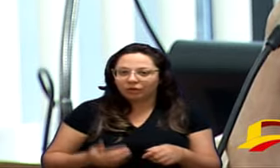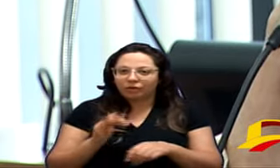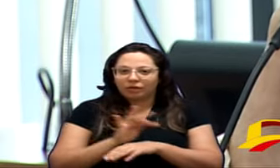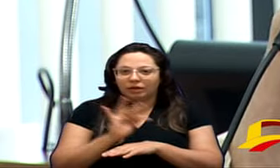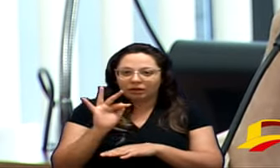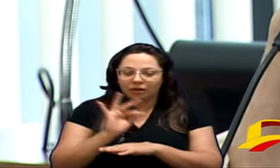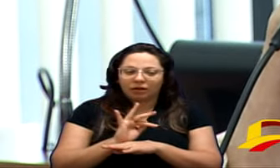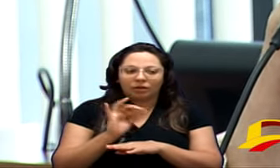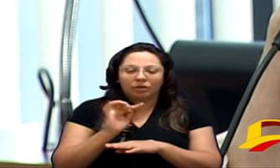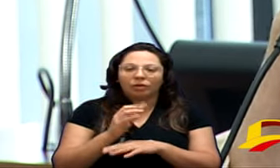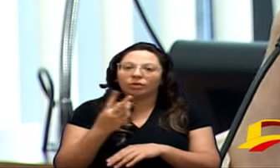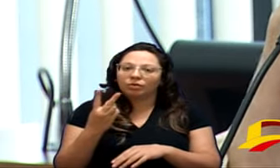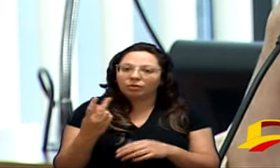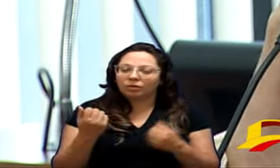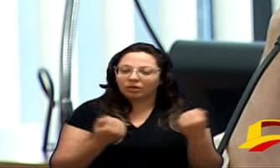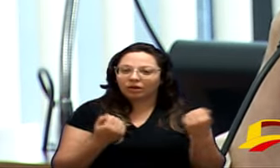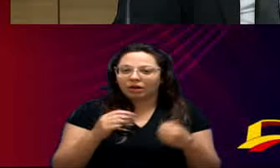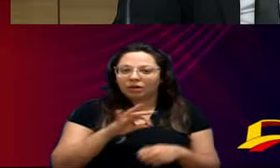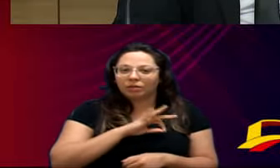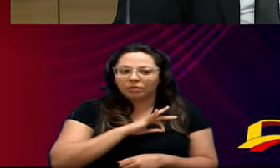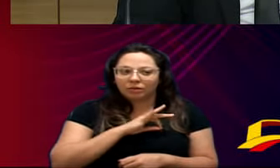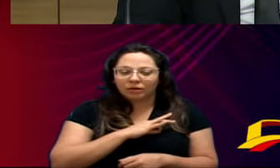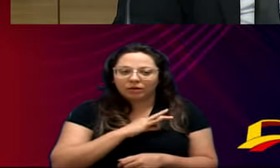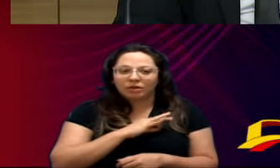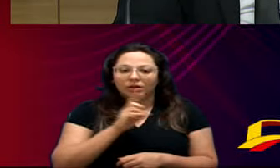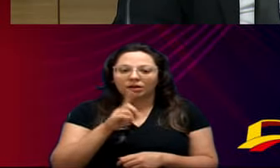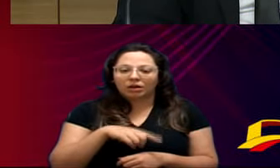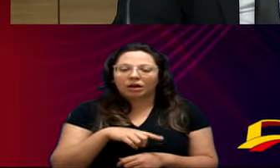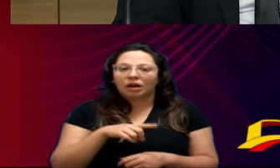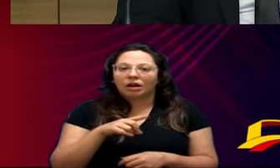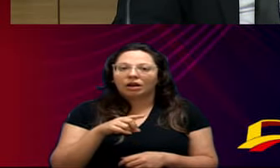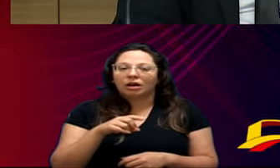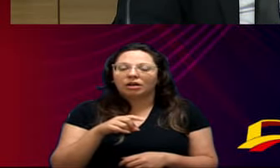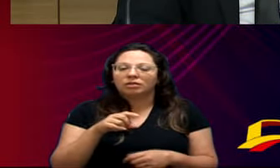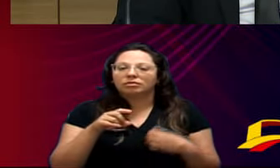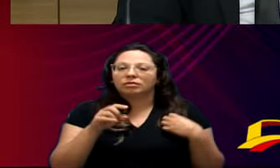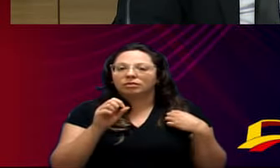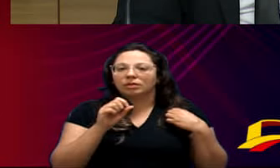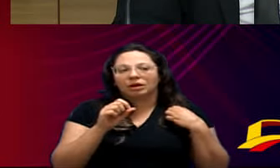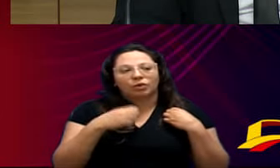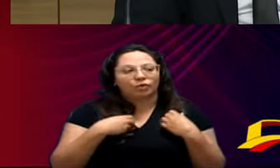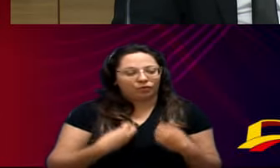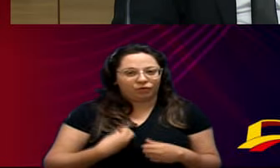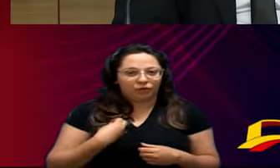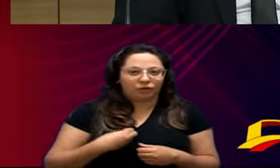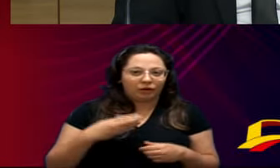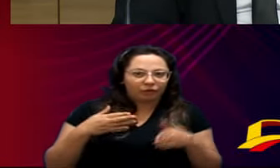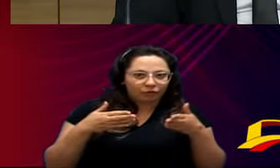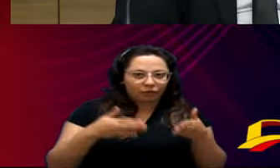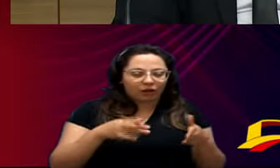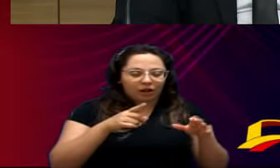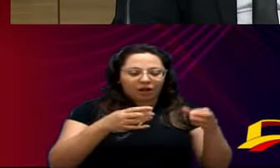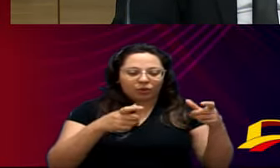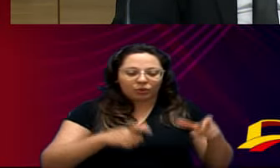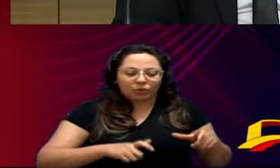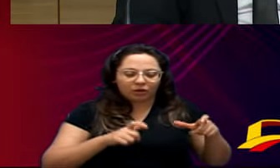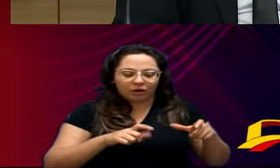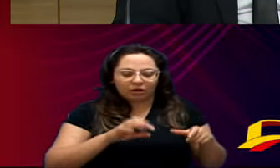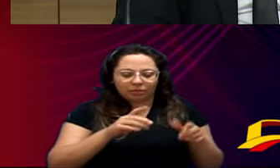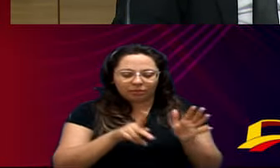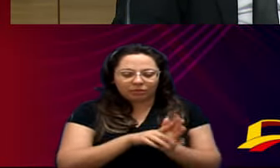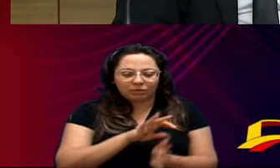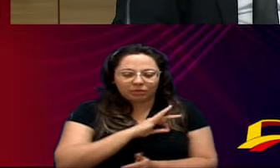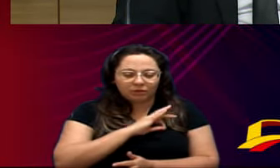viaturas para romu que seriam destinadas principalmente para que eu estive lá na na sede da guarda municipal II seriam